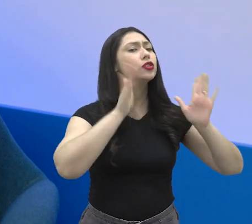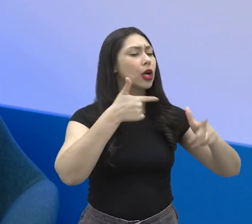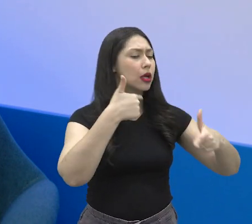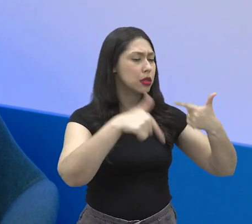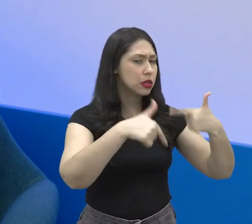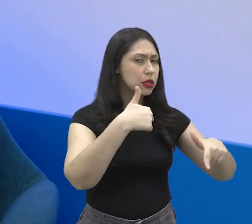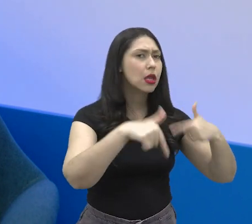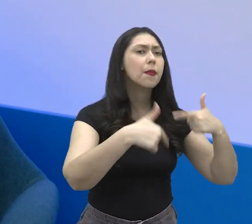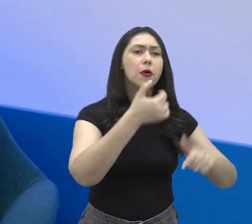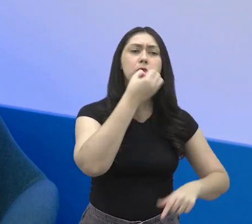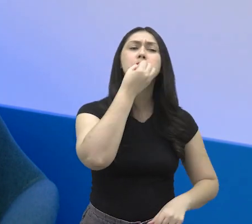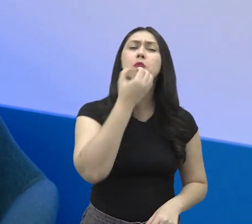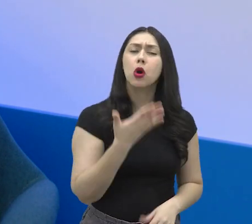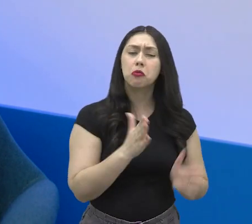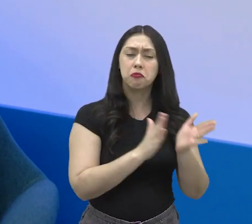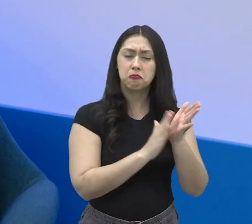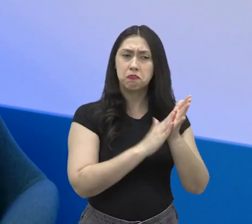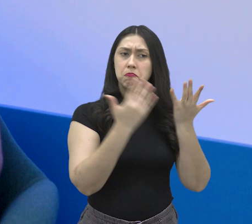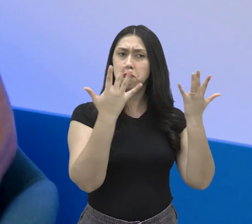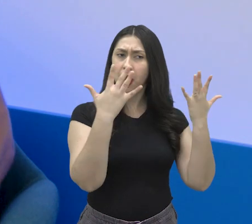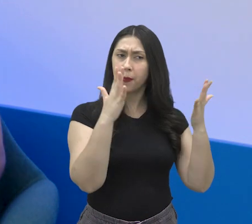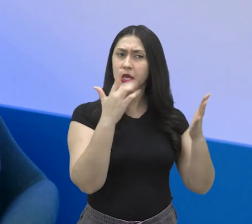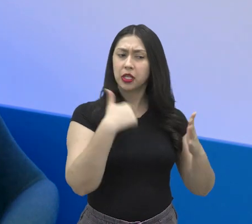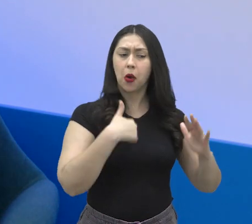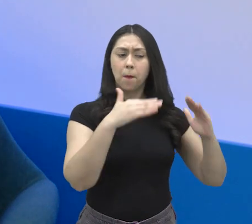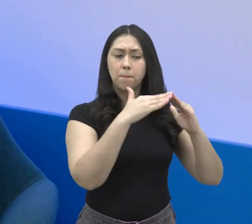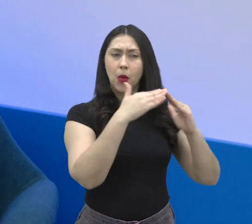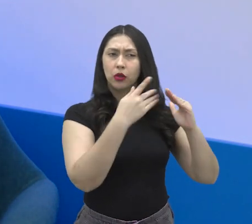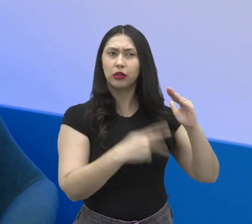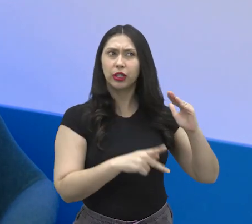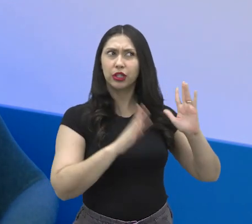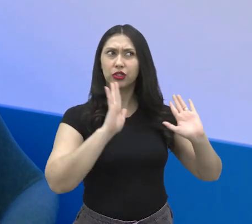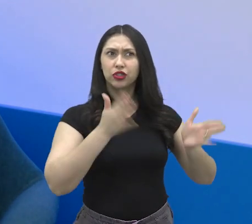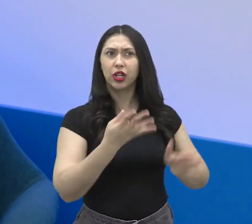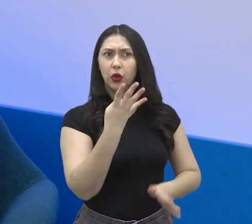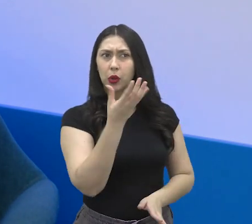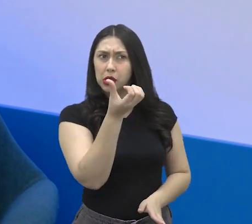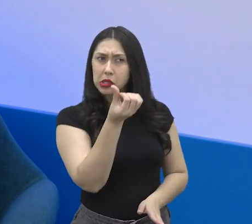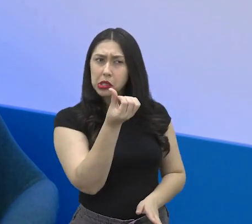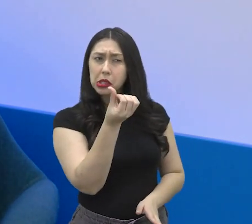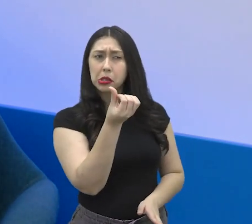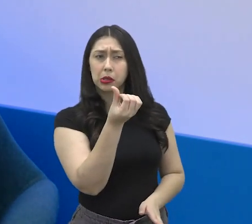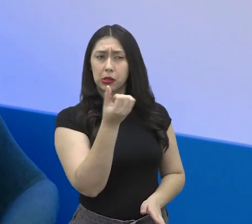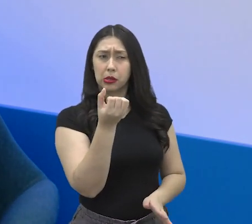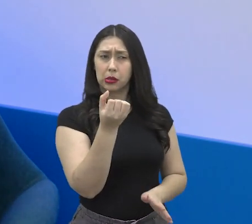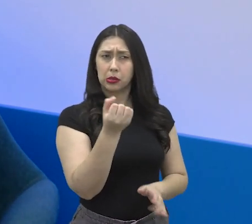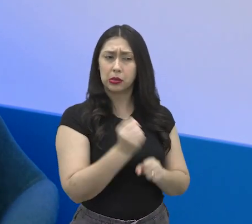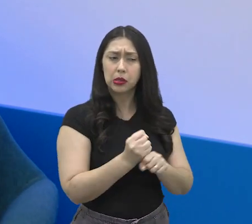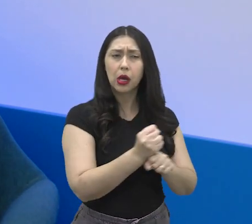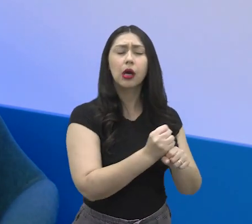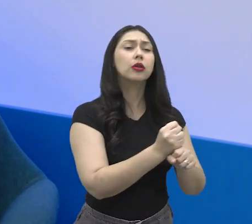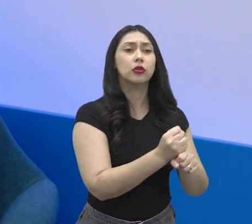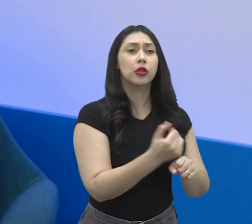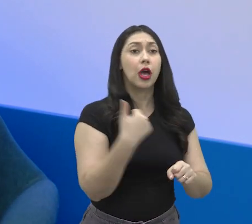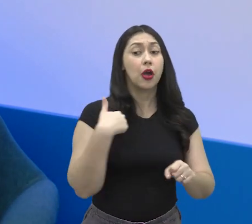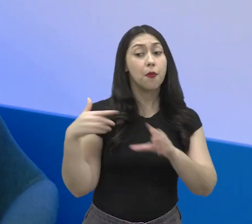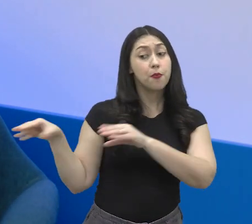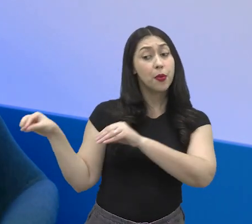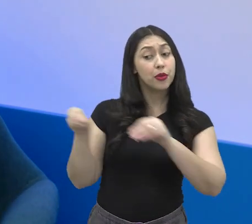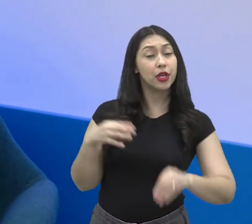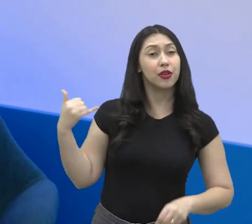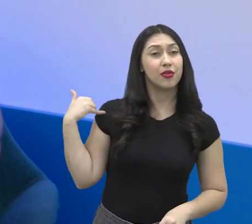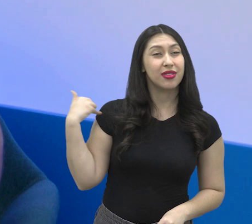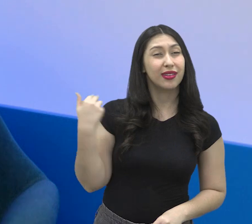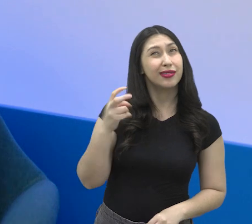função, né? Tá de parabéns, eu estou aqui há 46 anos, cheguei aqui com 5, 6 anos de idade,